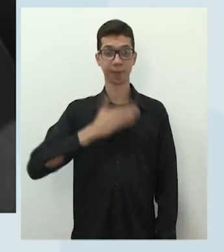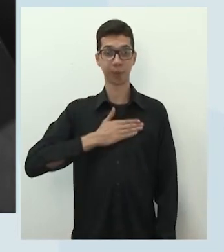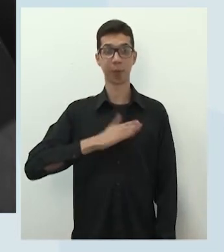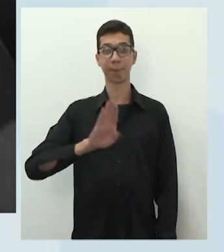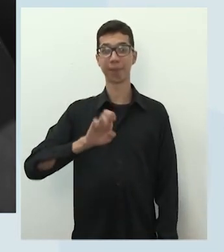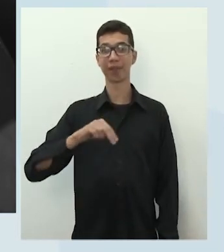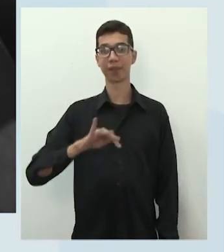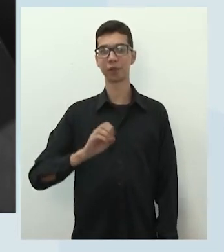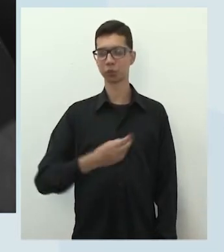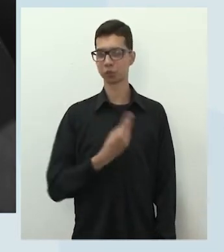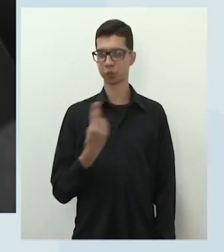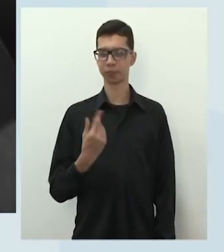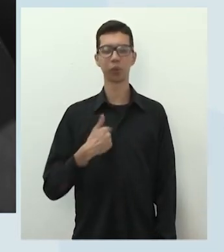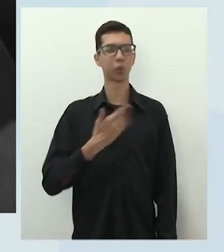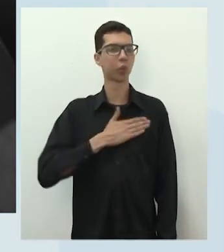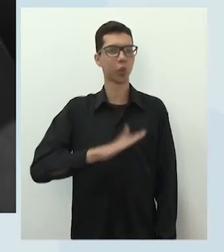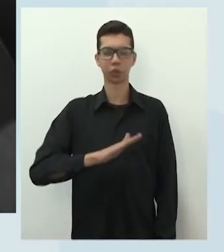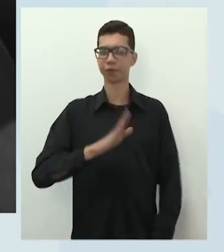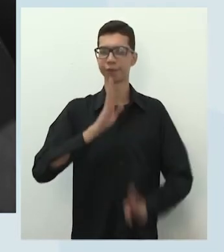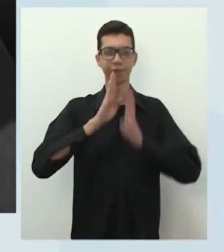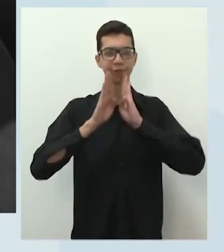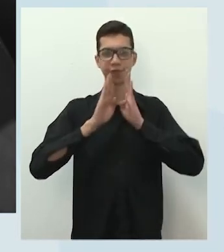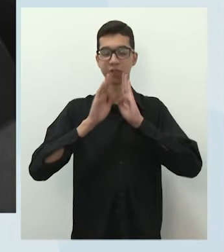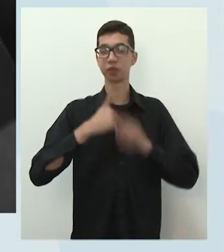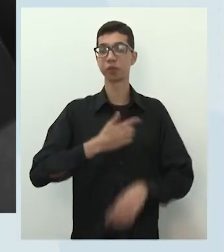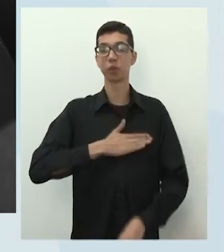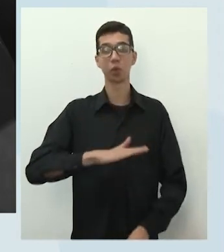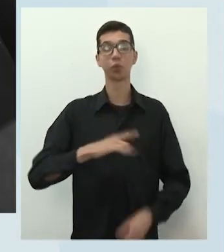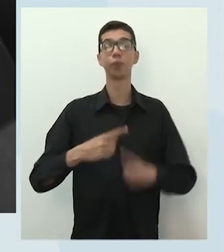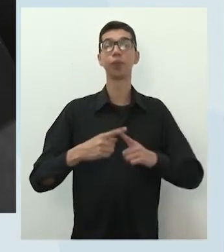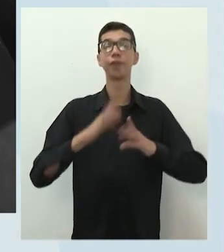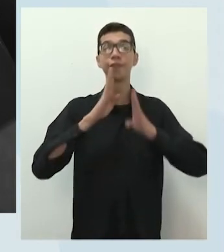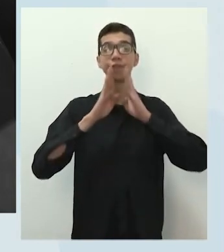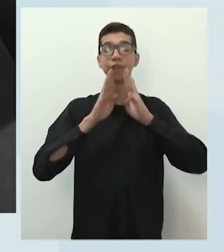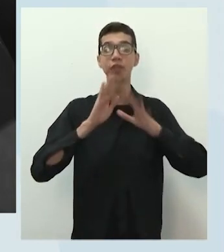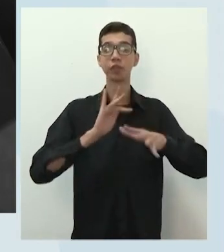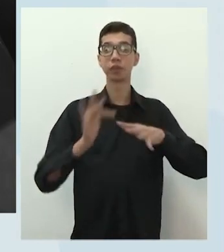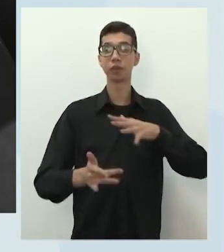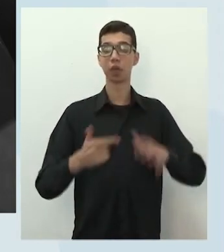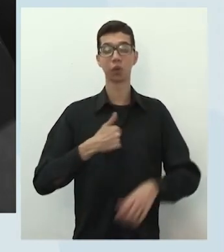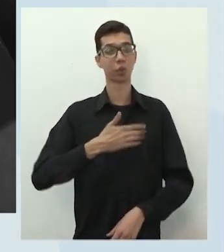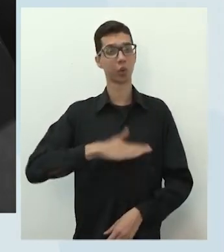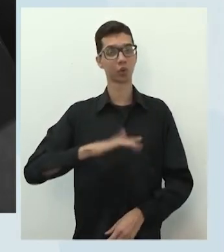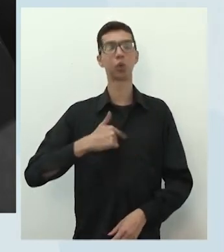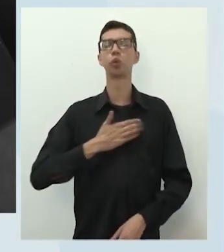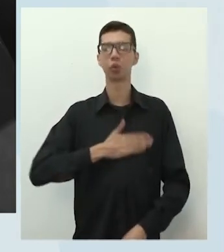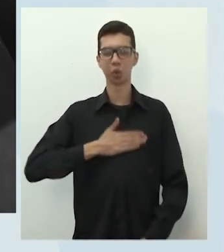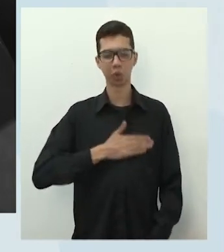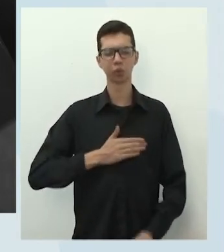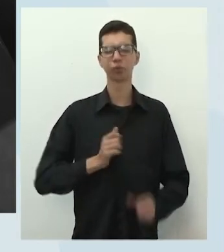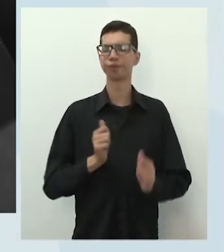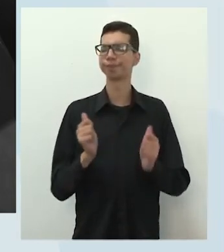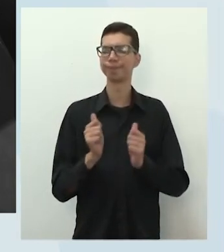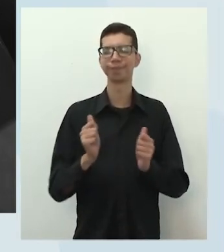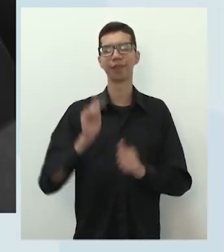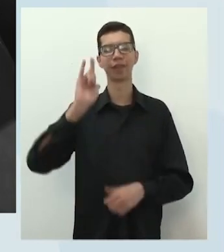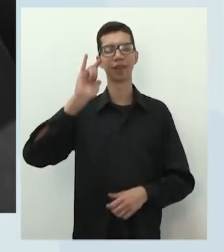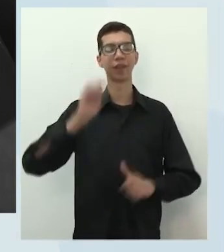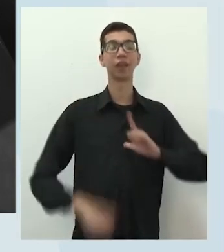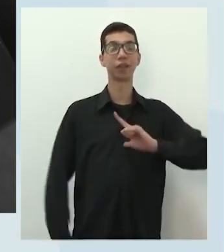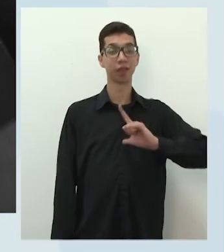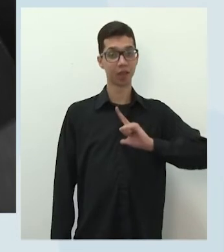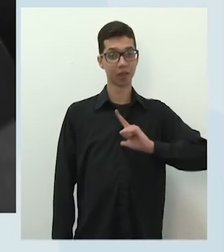pessoas como elementos que você pode deletar, que você pode... Né? As pessoas acreditam de verdade que